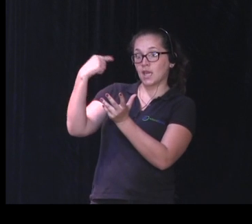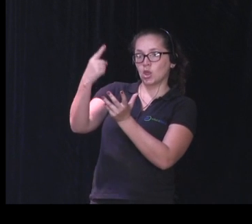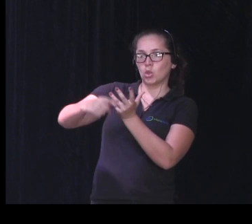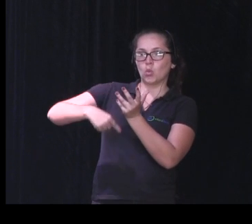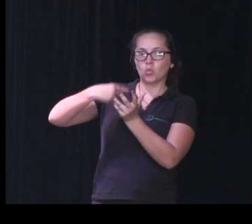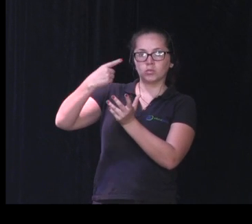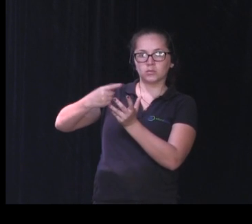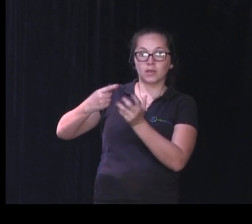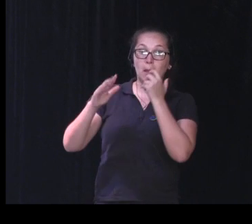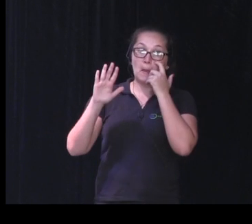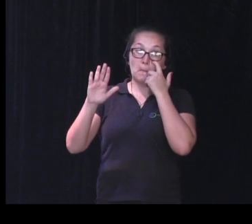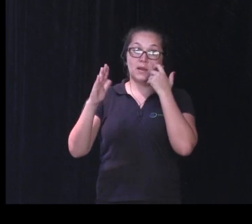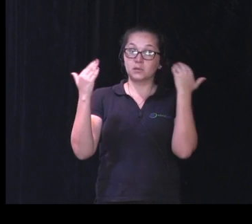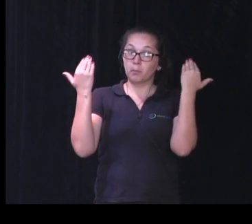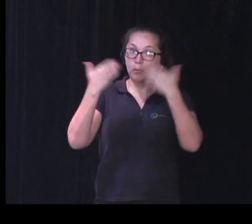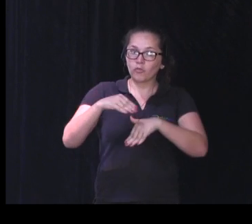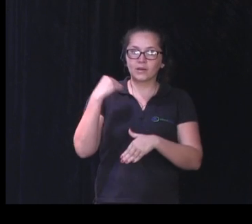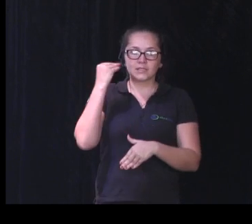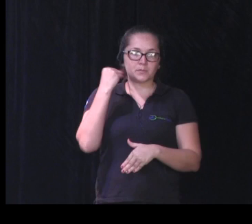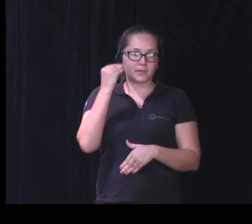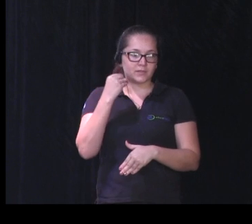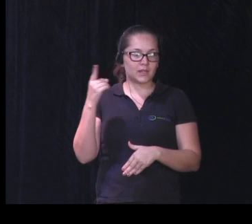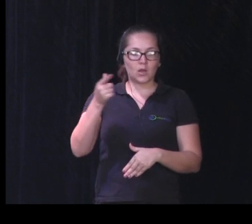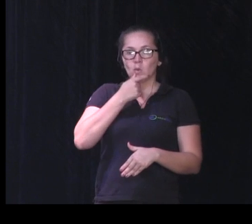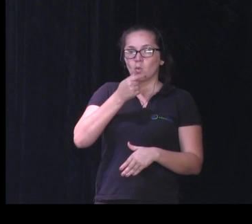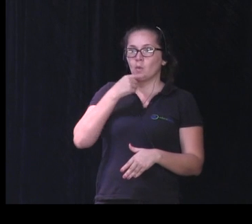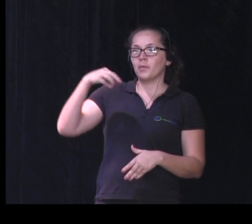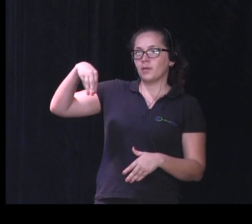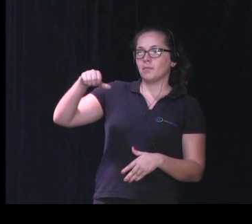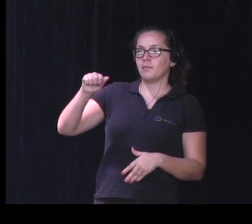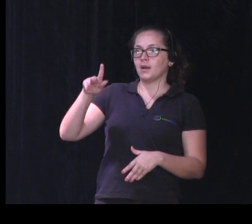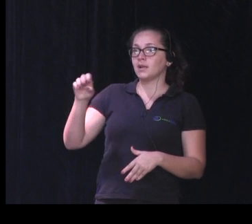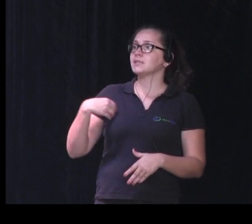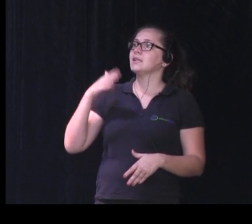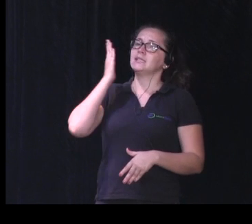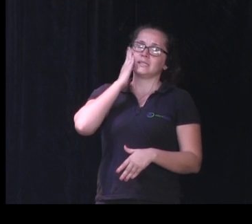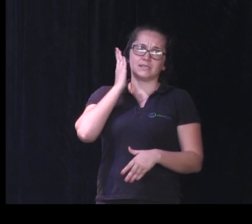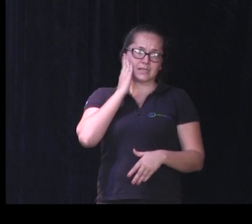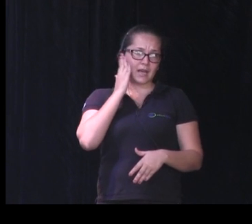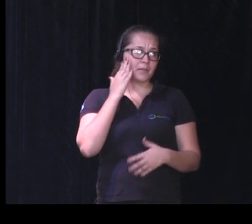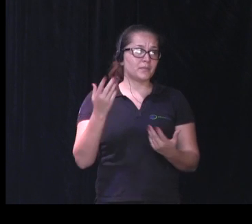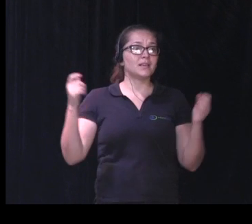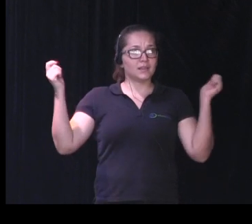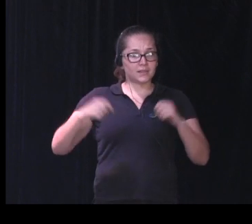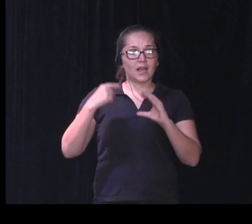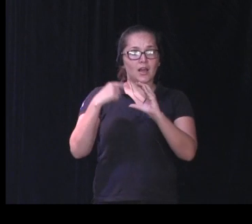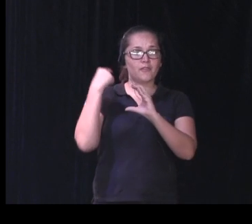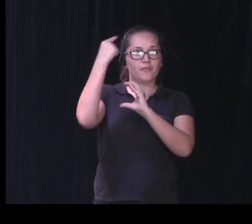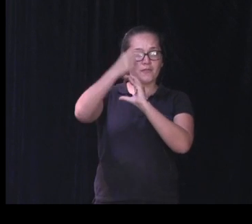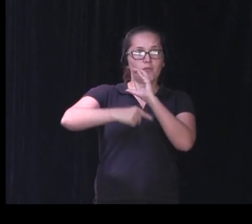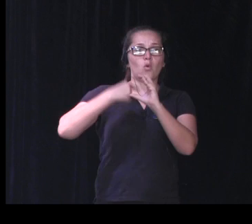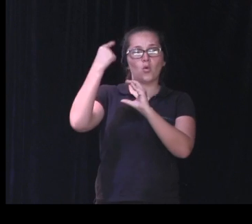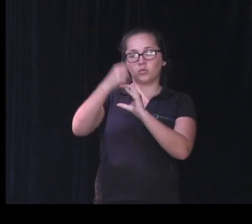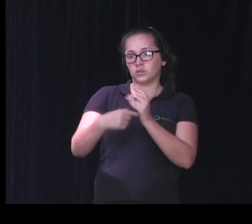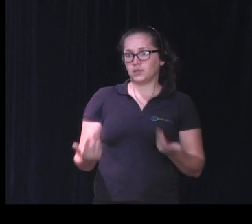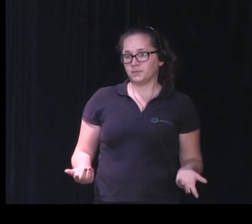Terra seja redonda, vai fazer a prova, vai experimentar. Magalhães já sabe que é redonda e que vai